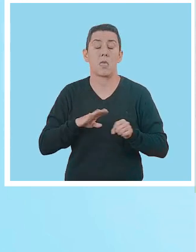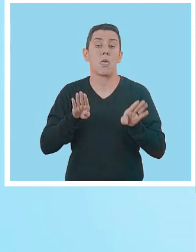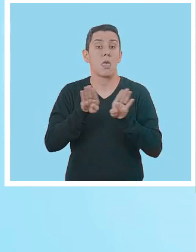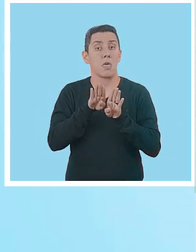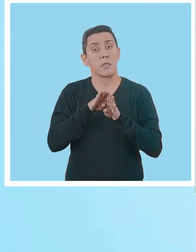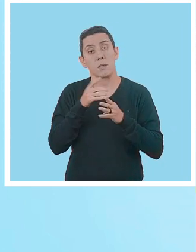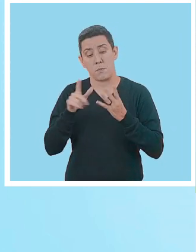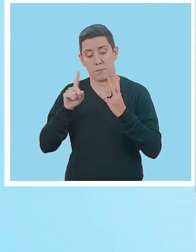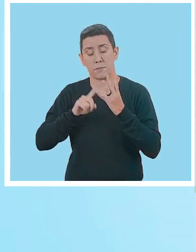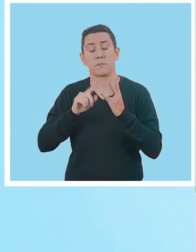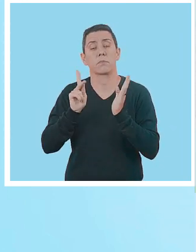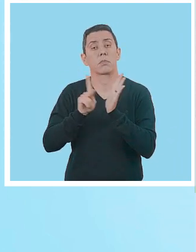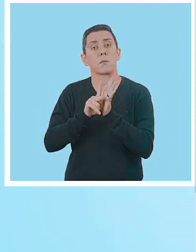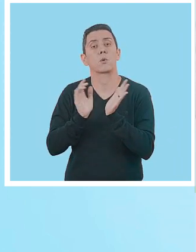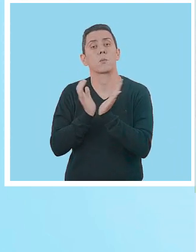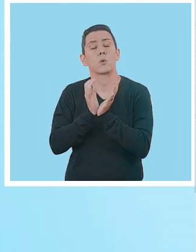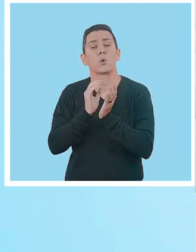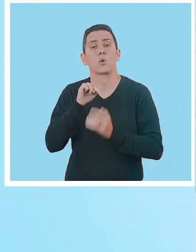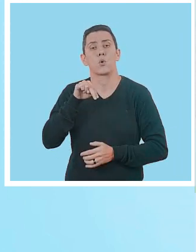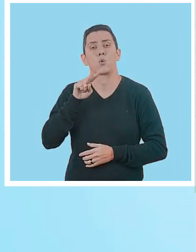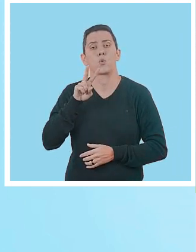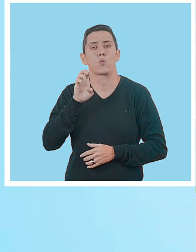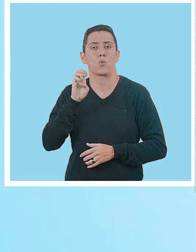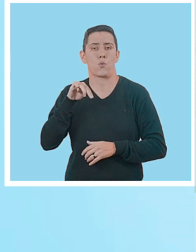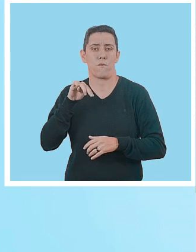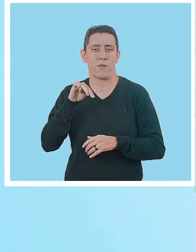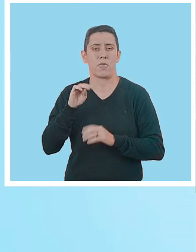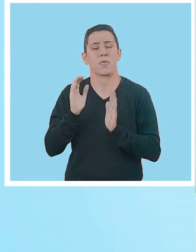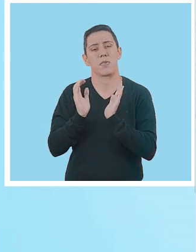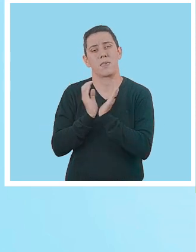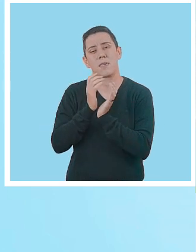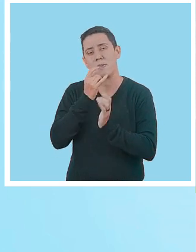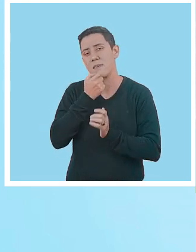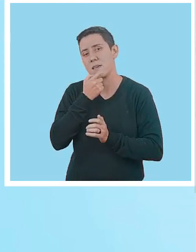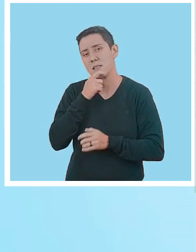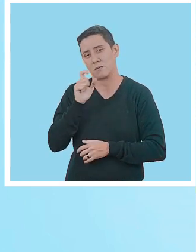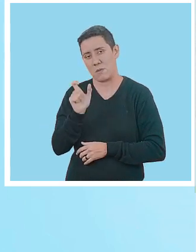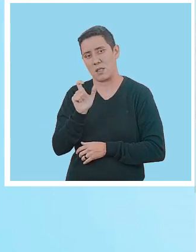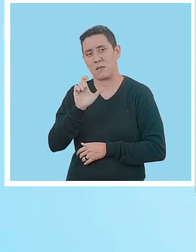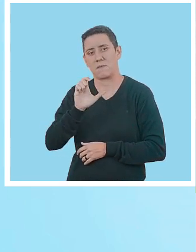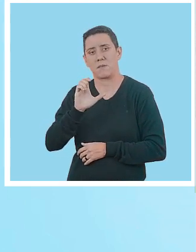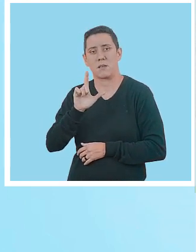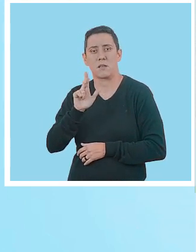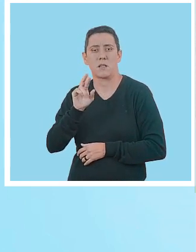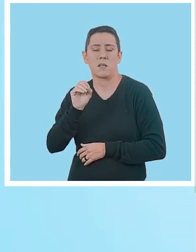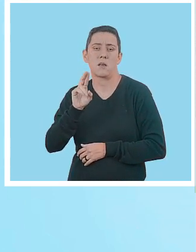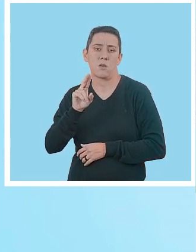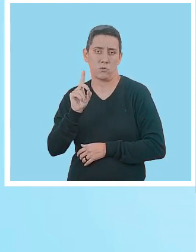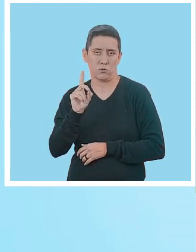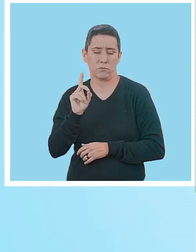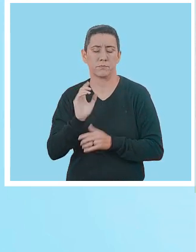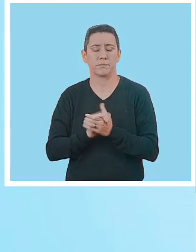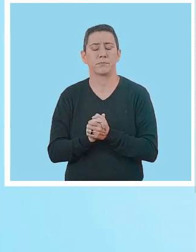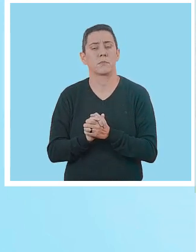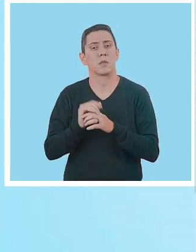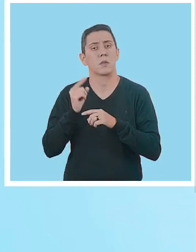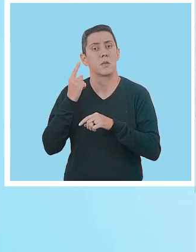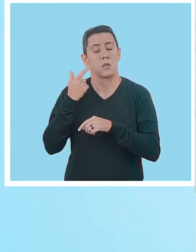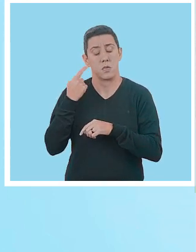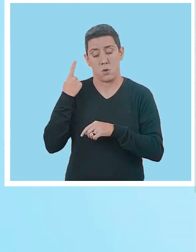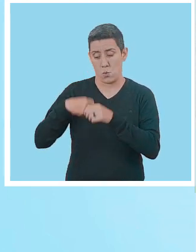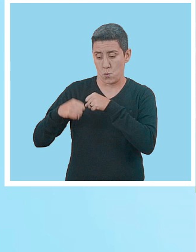também da Huawei tá é em 2020 teve um faturamento de 136. 7 bilhões de dólares